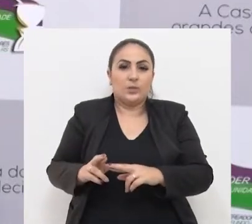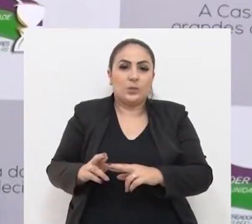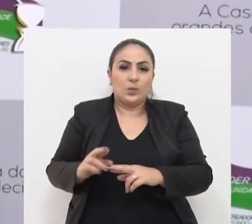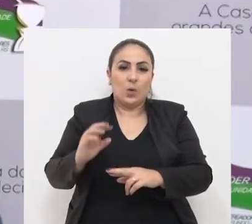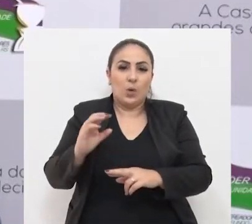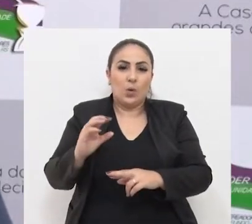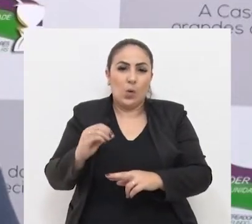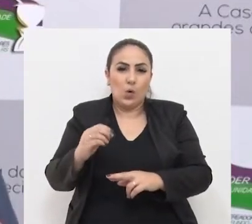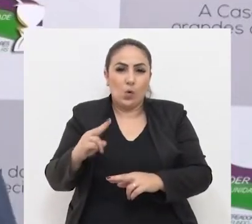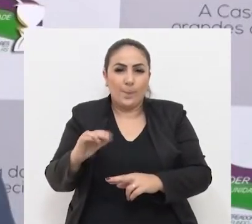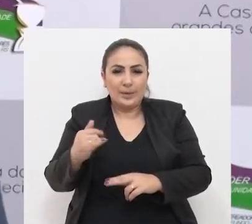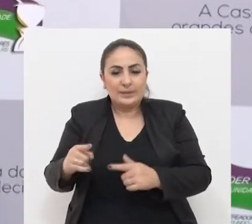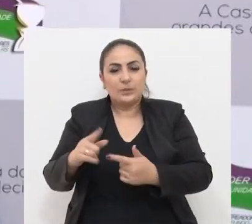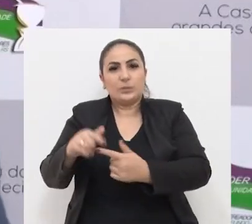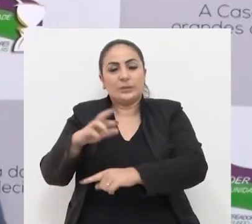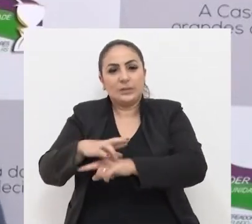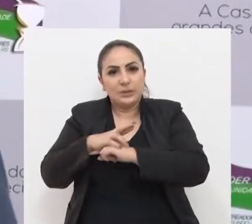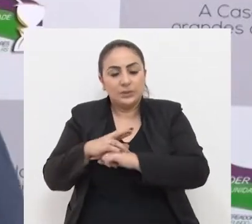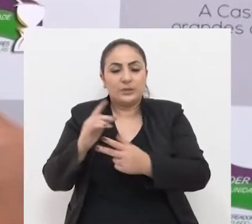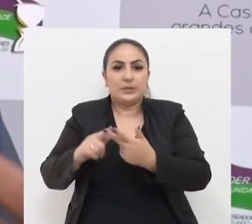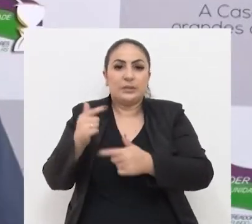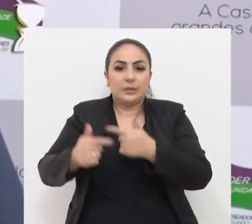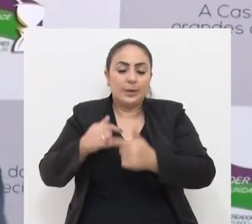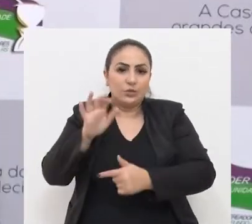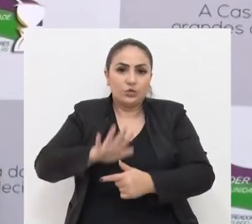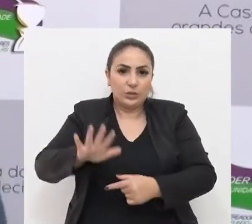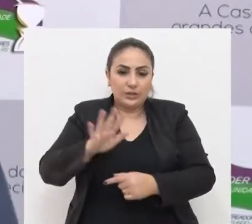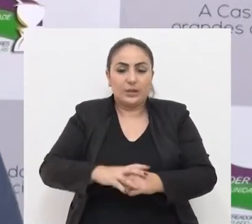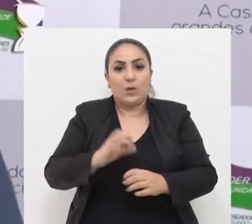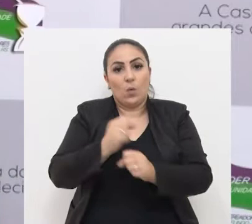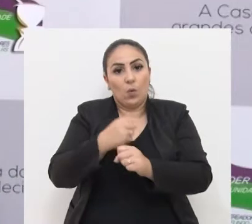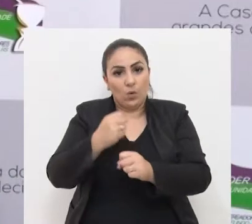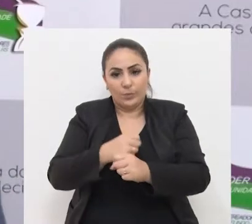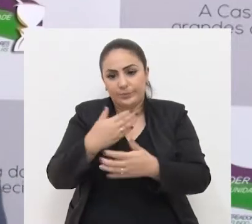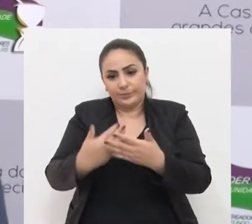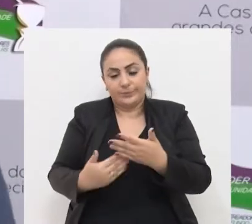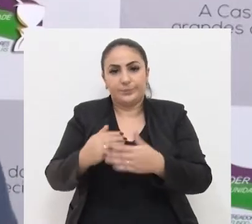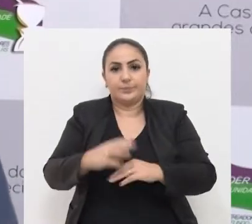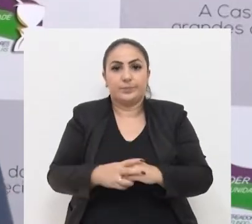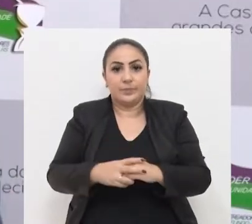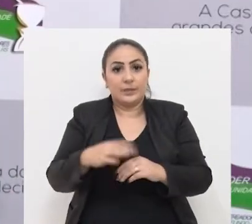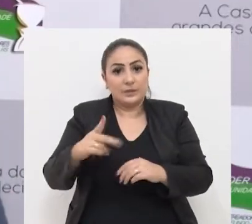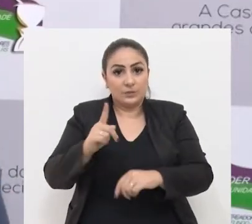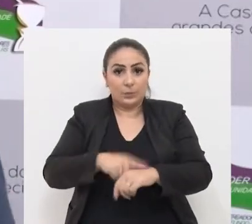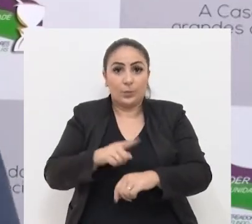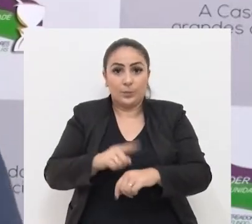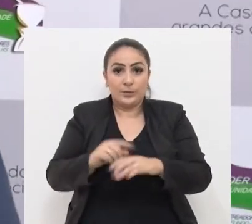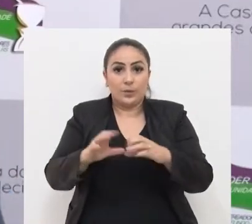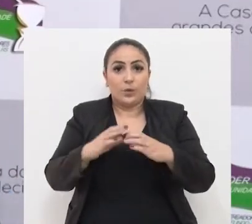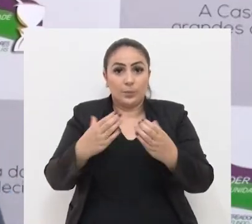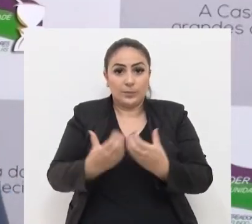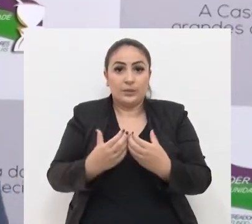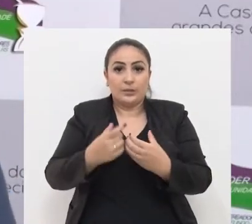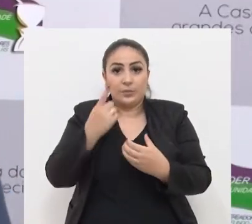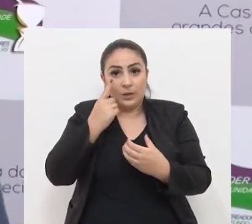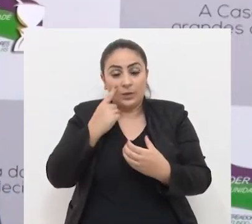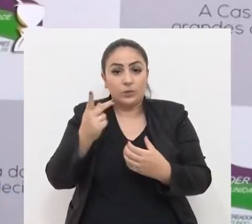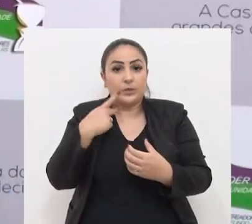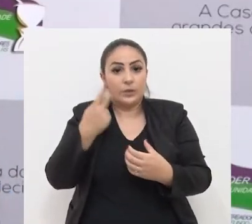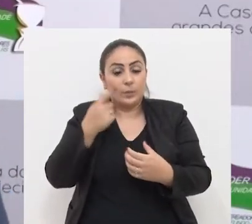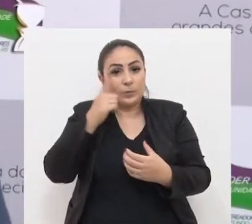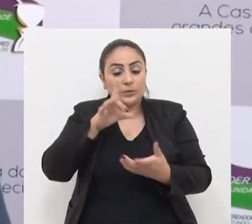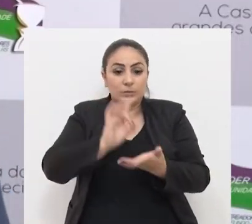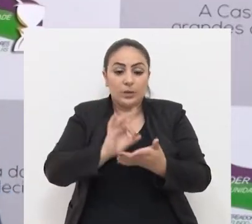educação, segurança, serviços gerais, obras, enfim, É nesse momento que a comunidade pode vir procurar os vereadores para